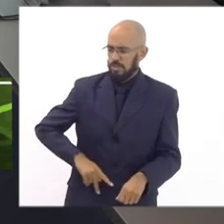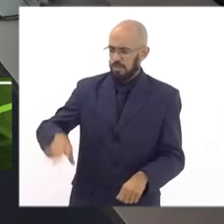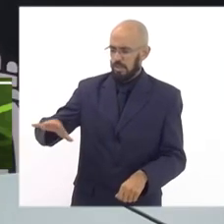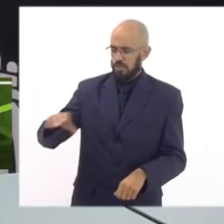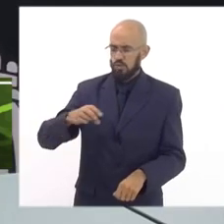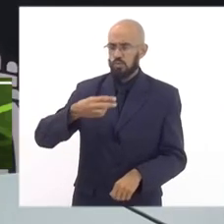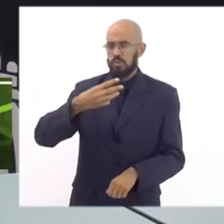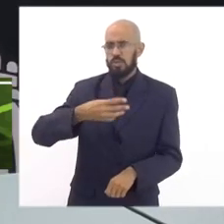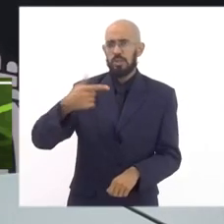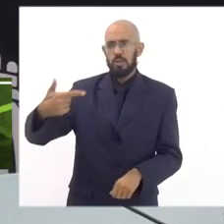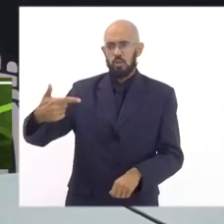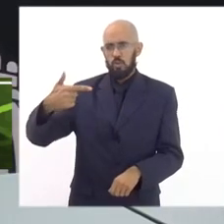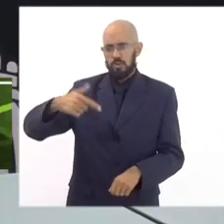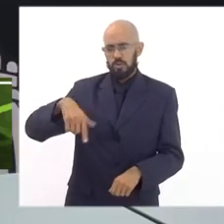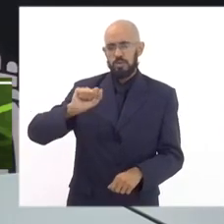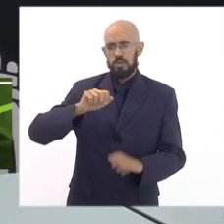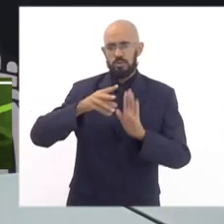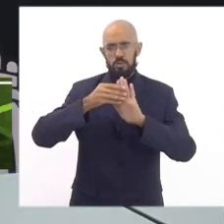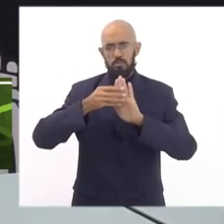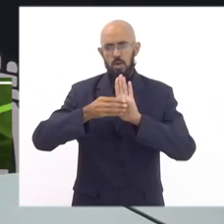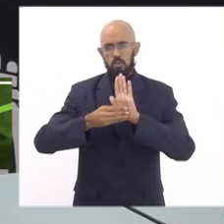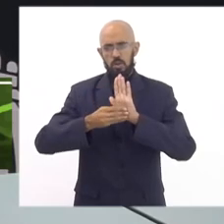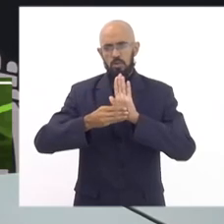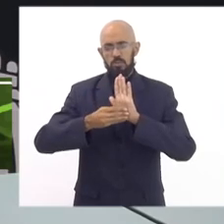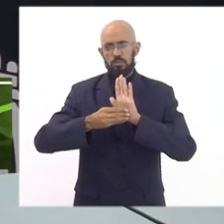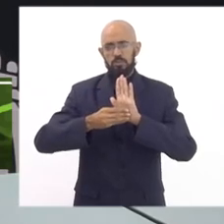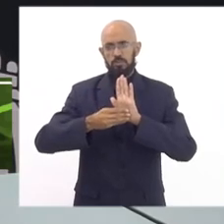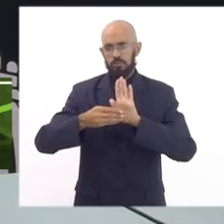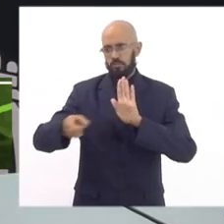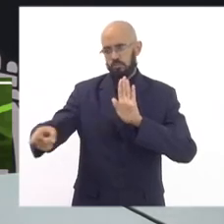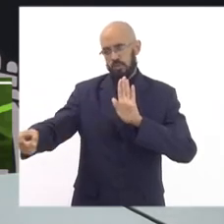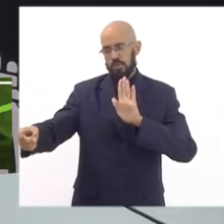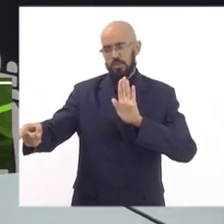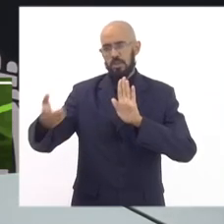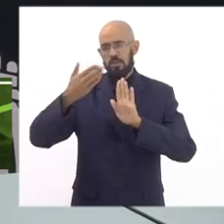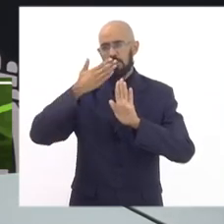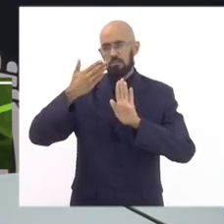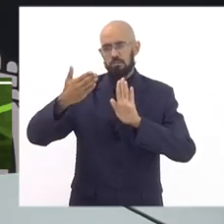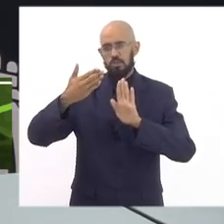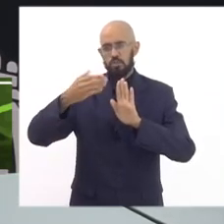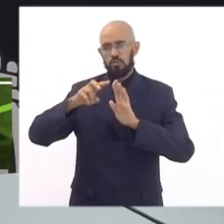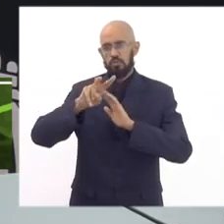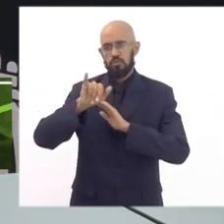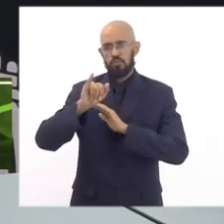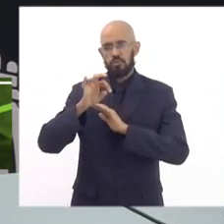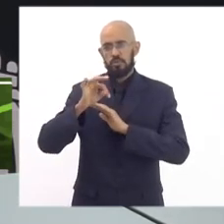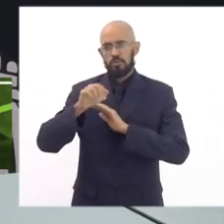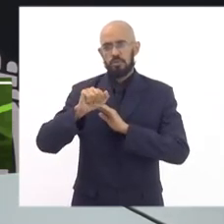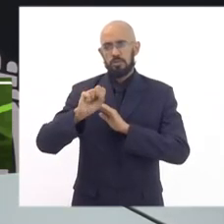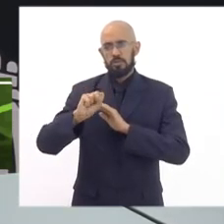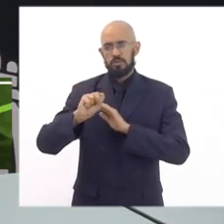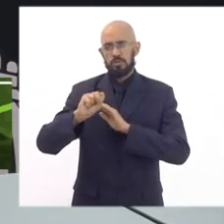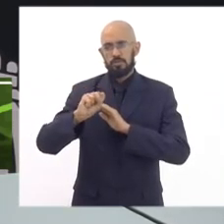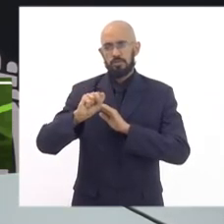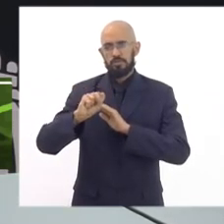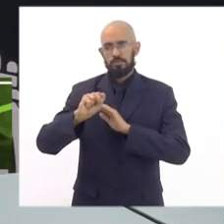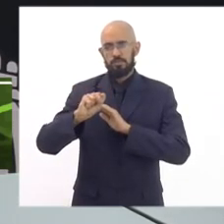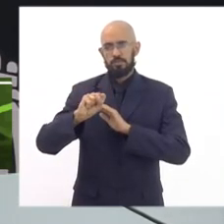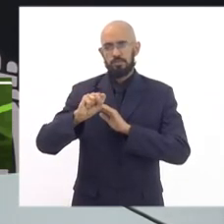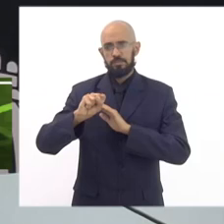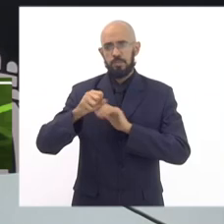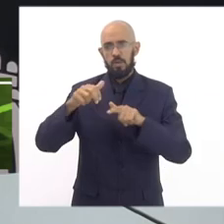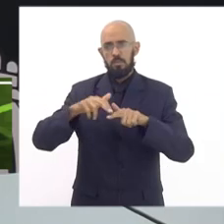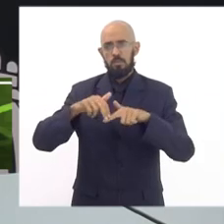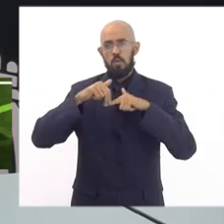32 da pauta, que Vossa Excelência pediu vista, função de